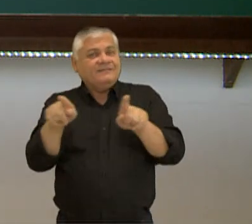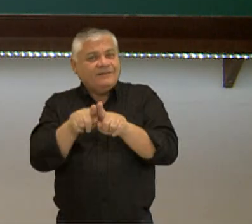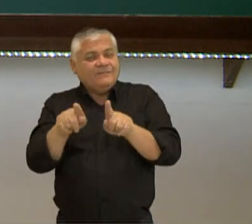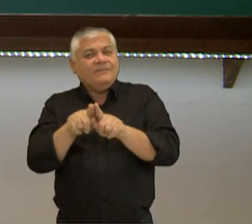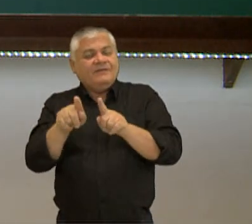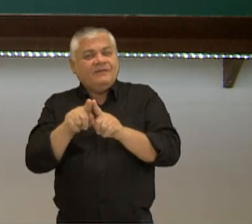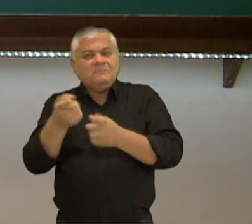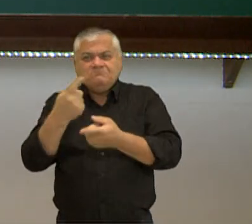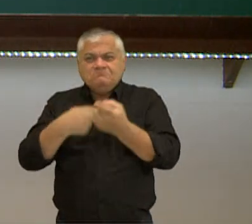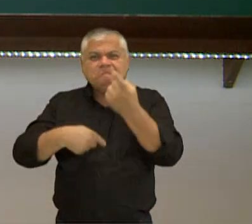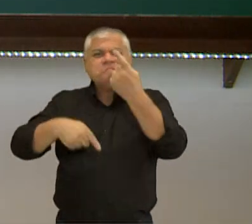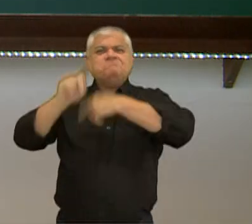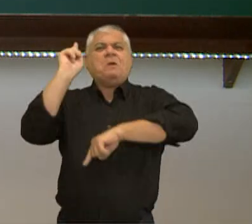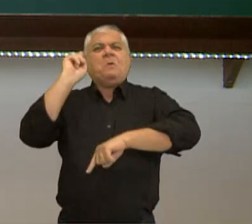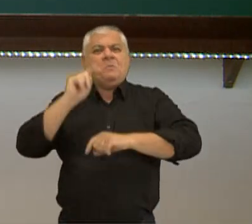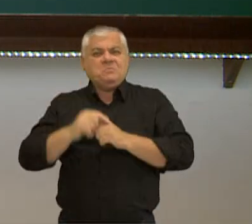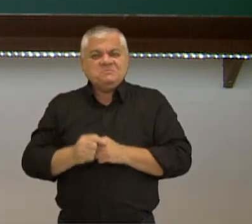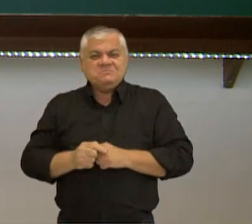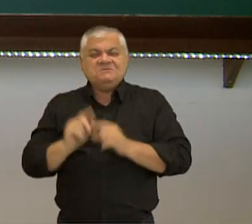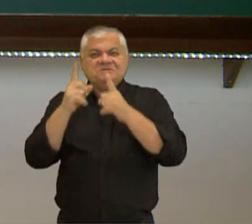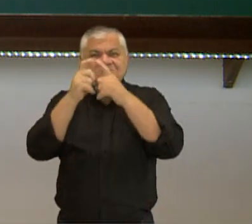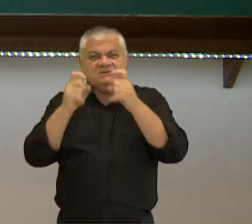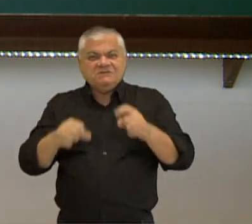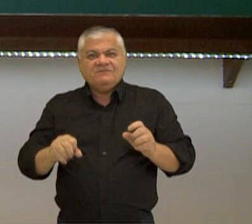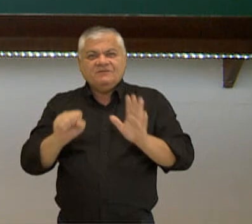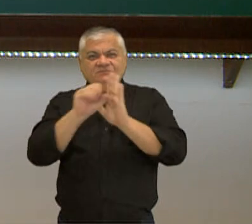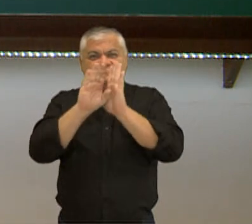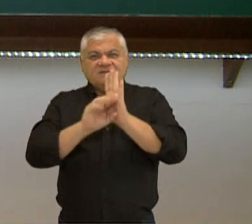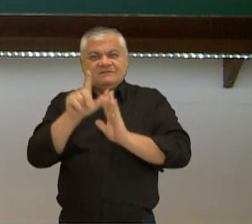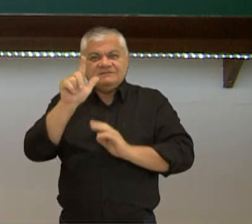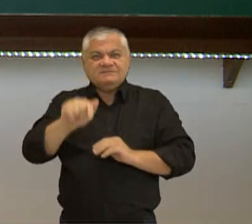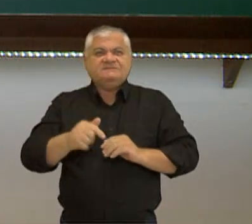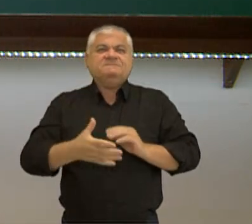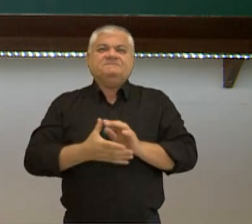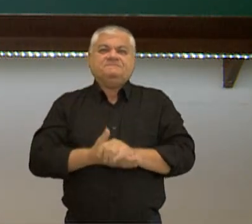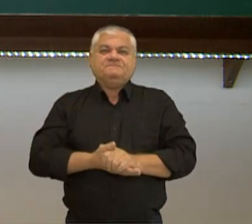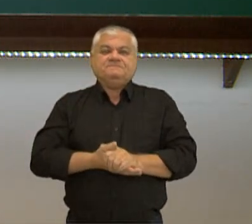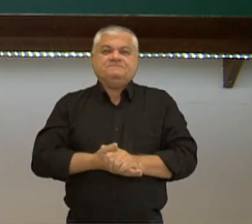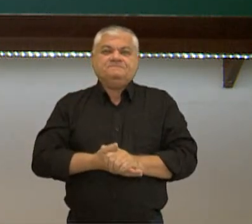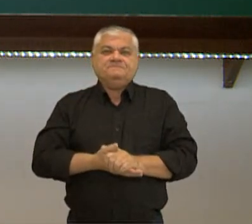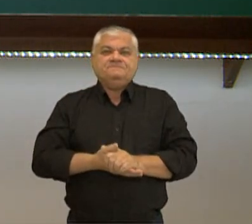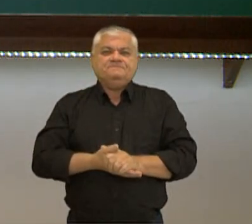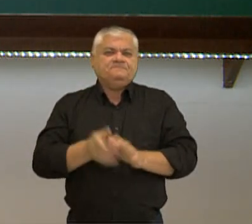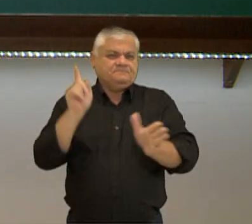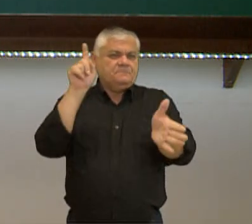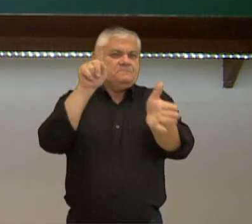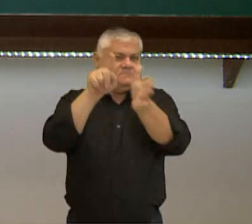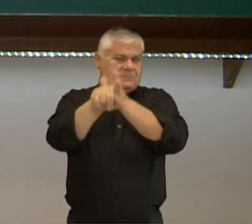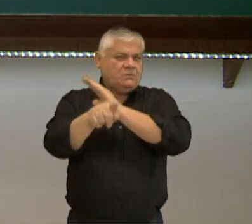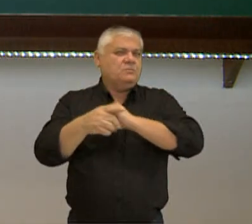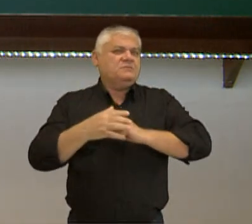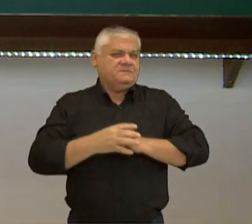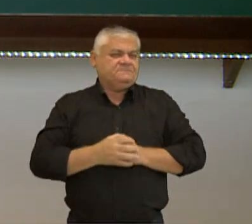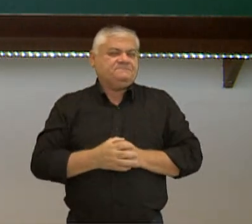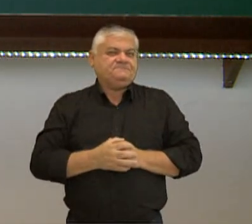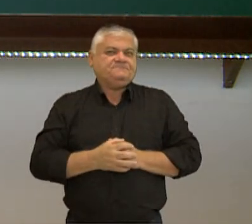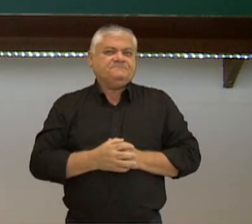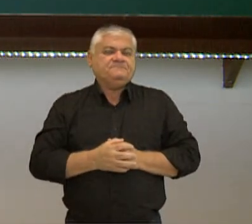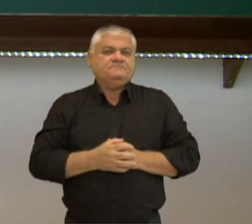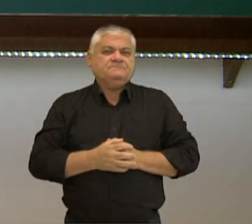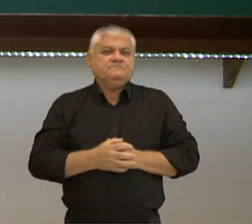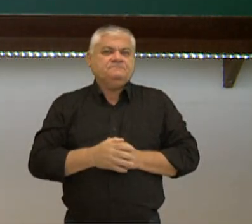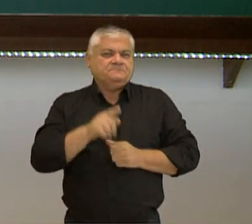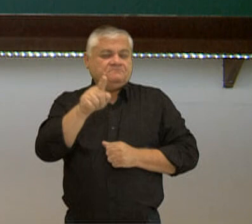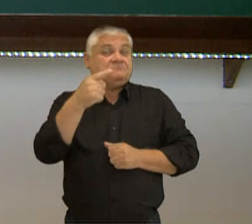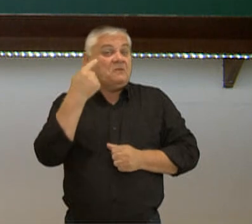essa revolução aí científica do século XVII. Uma perguntinha para vocês nesse quiz, pessoal. Vamos